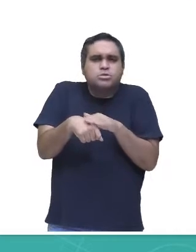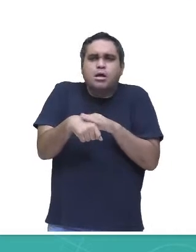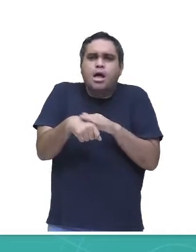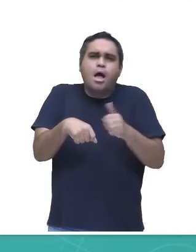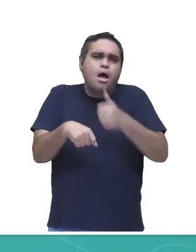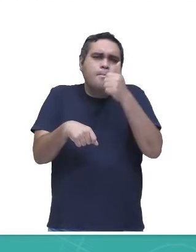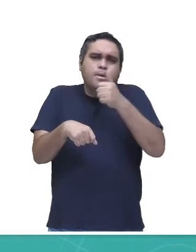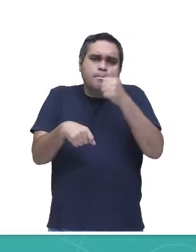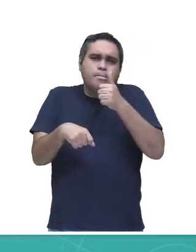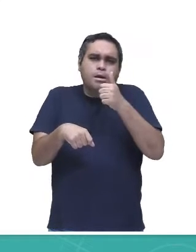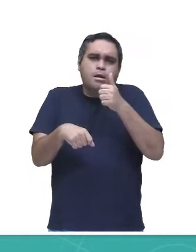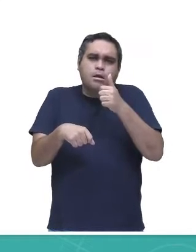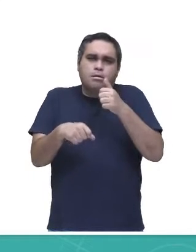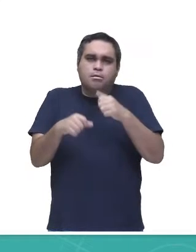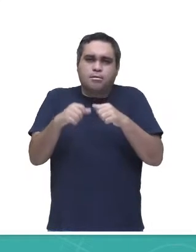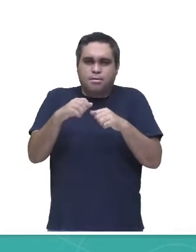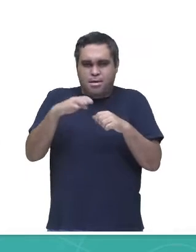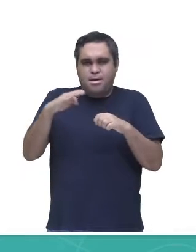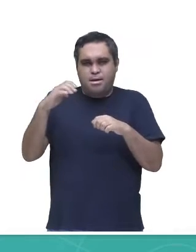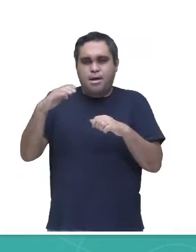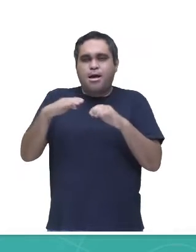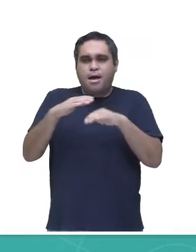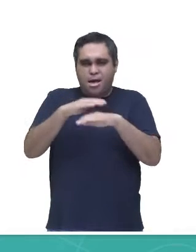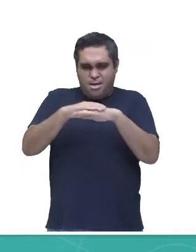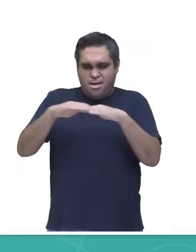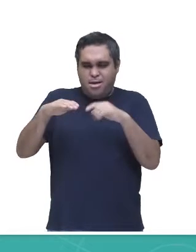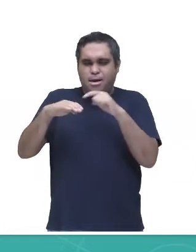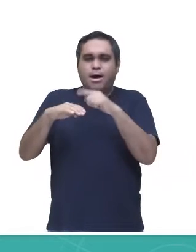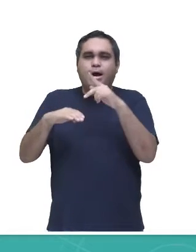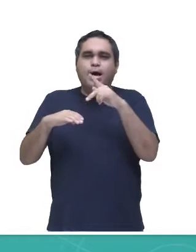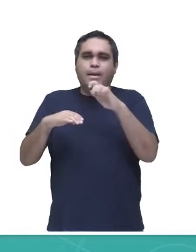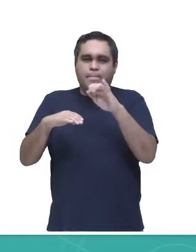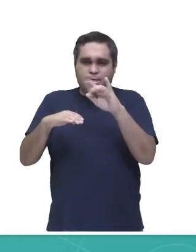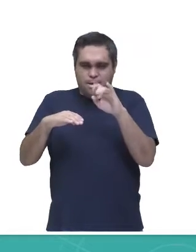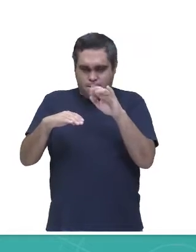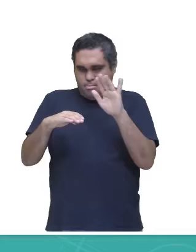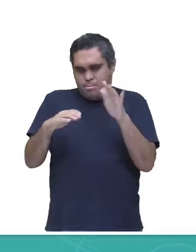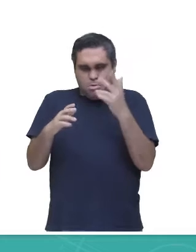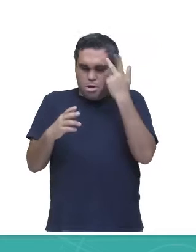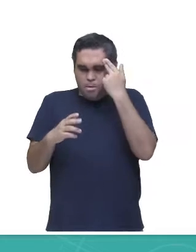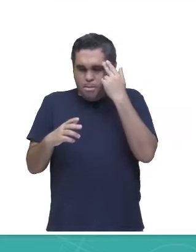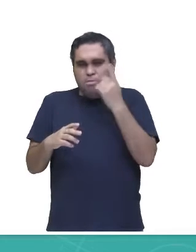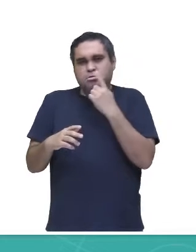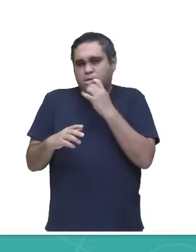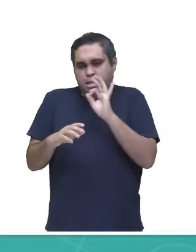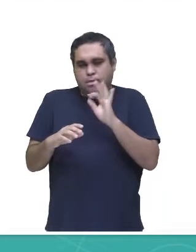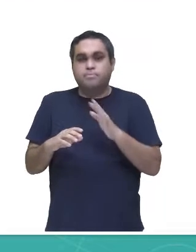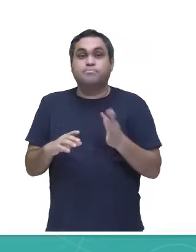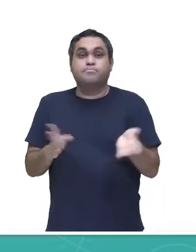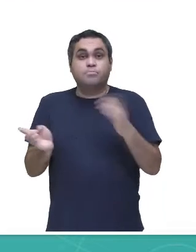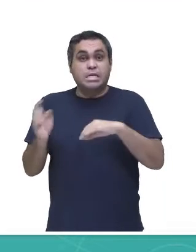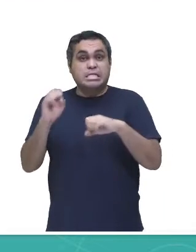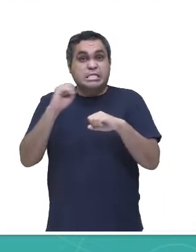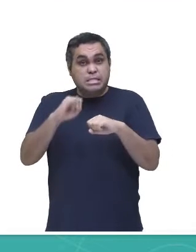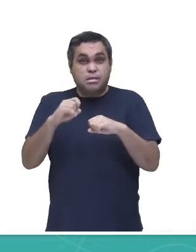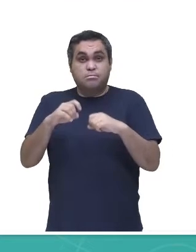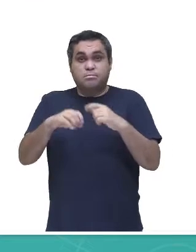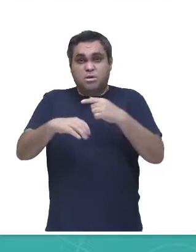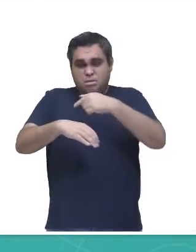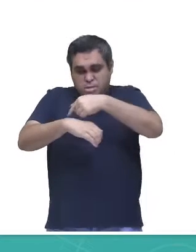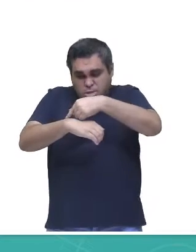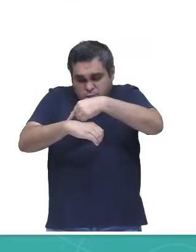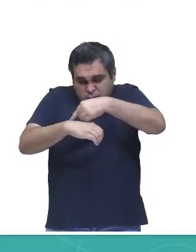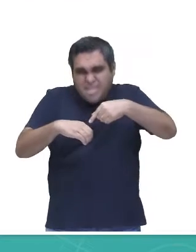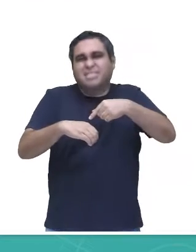superficial, que é a epiderme. Agora, quando esse corte, né, ele chega a sangrar, quando você tem ali,